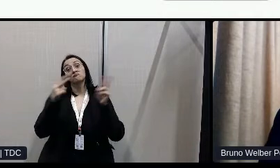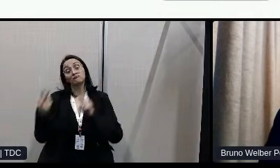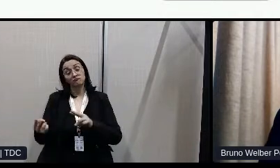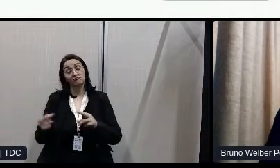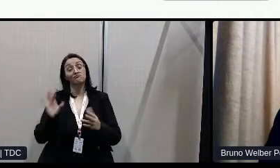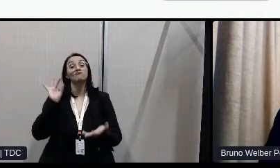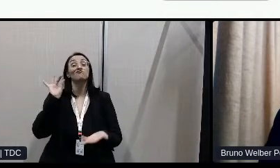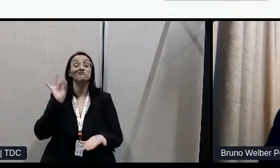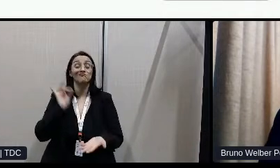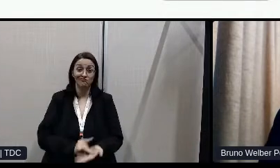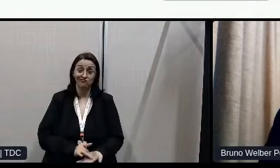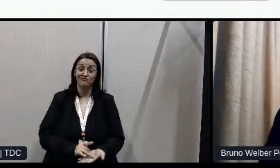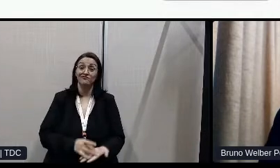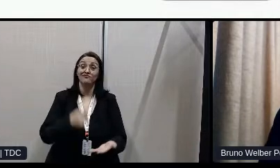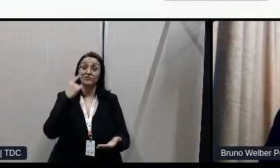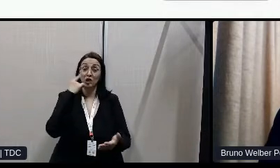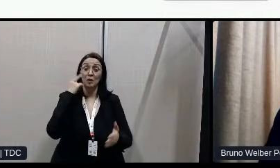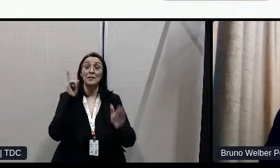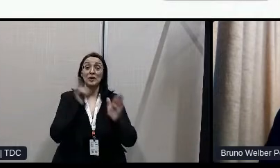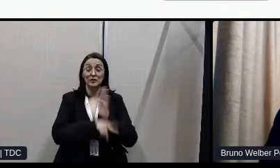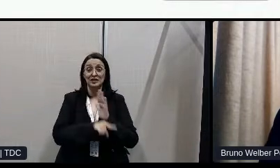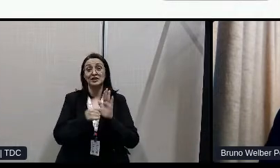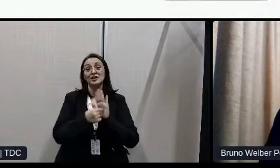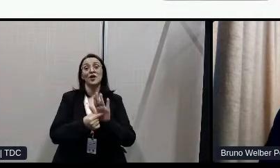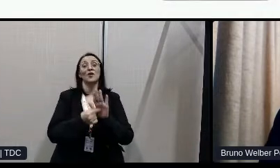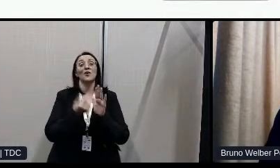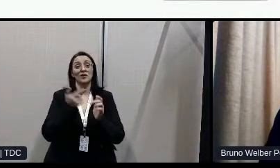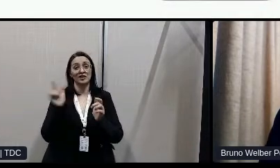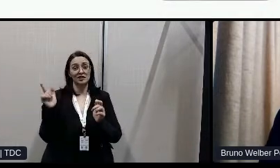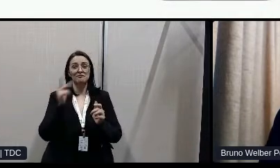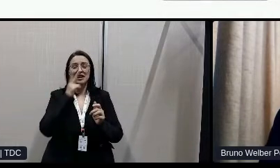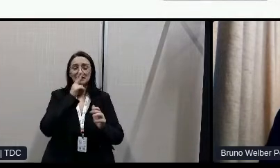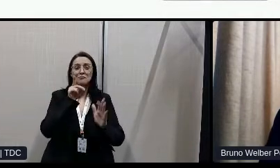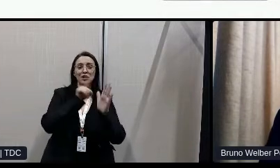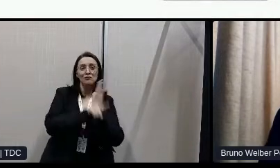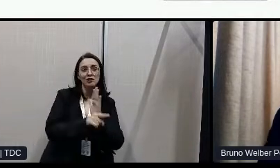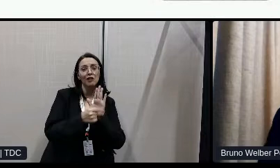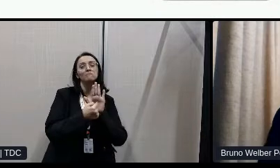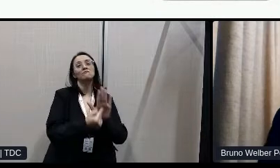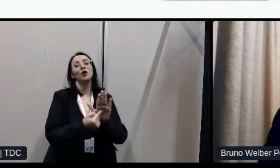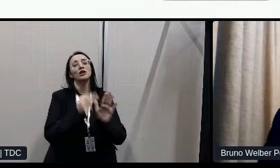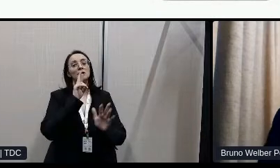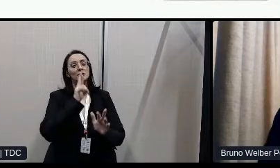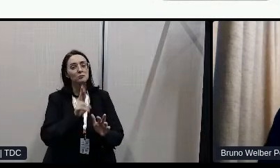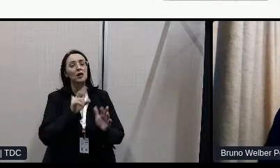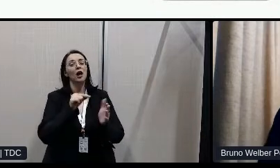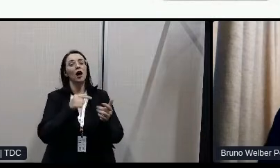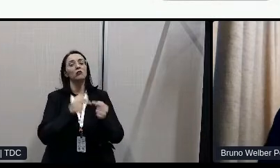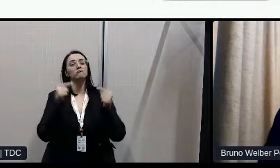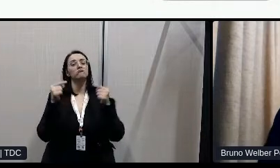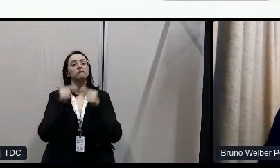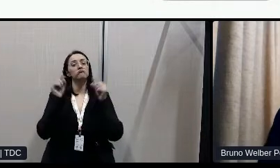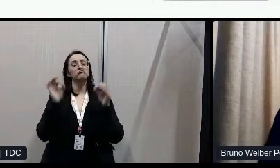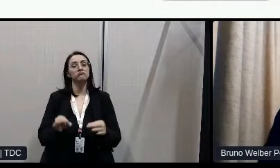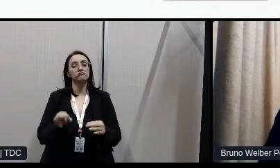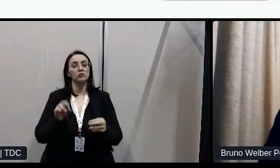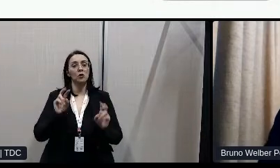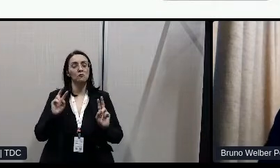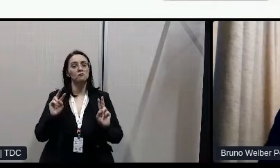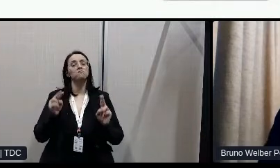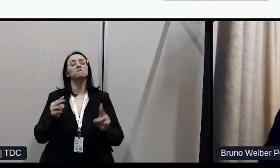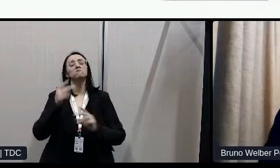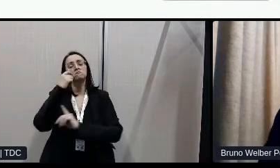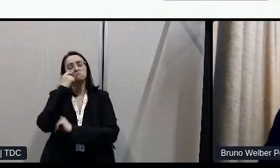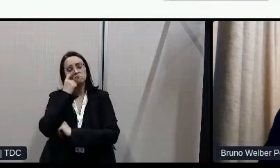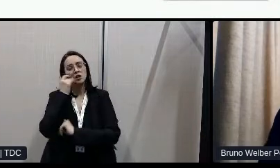vamos dizer assim, uma pergunta confirmou a outra, a resposta de uma pergunta confirmou a outra. Então, a gente teve essa visão com esses